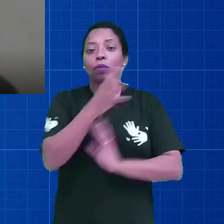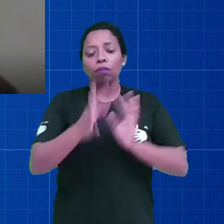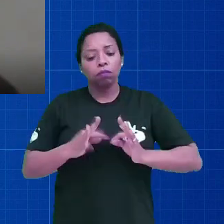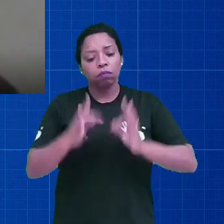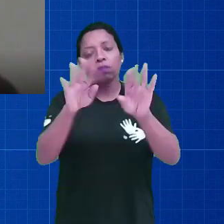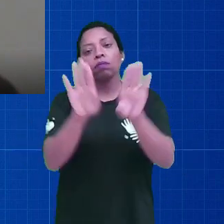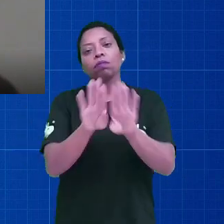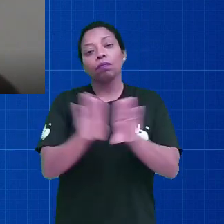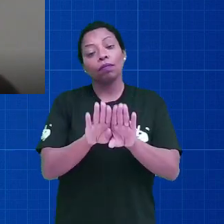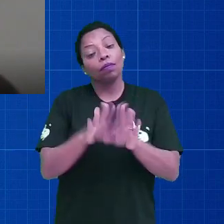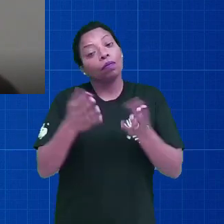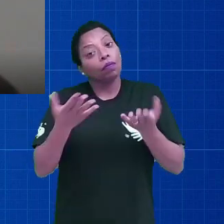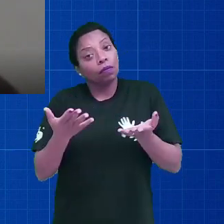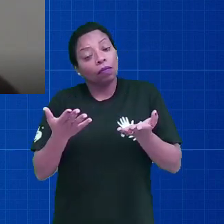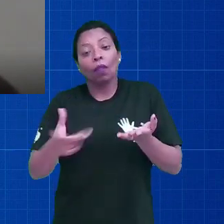você tenha,